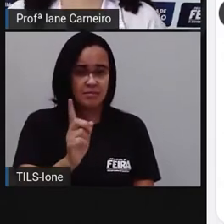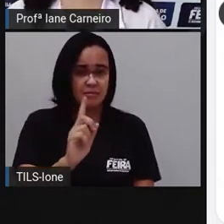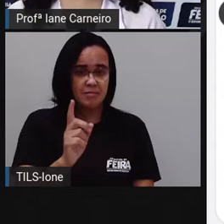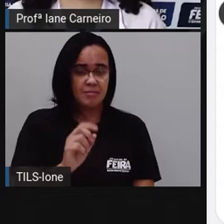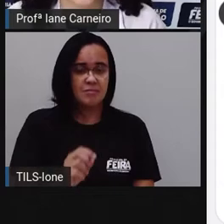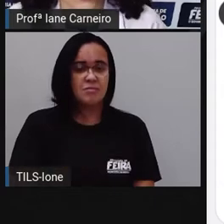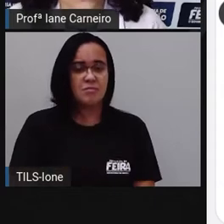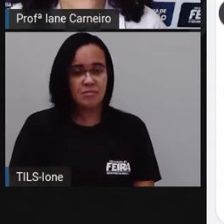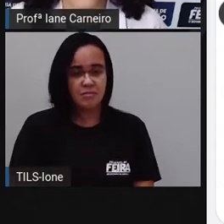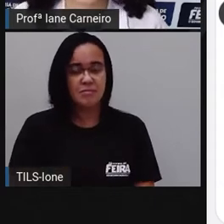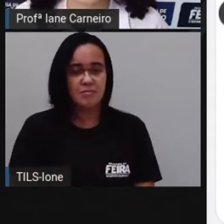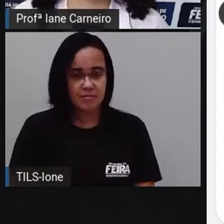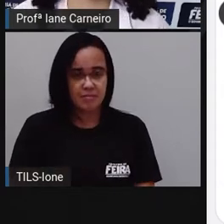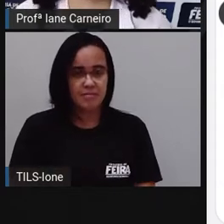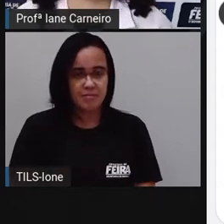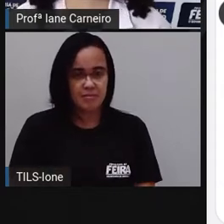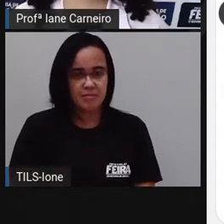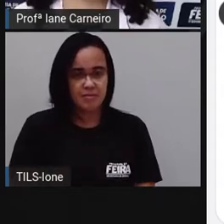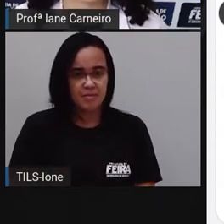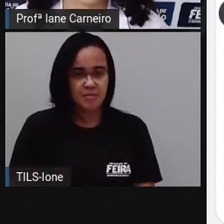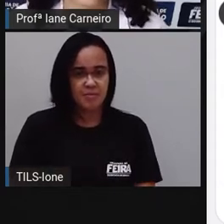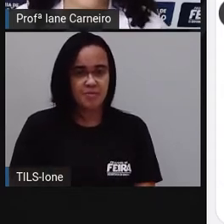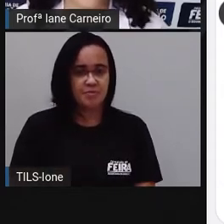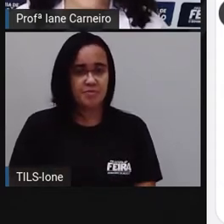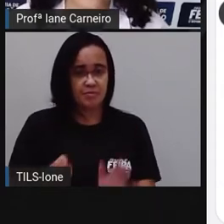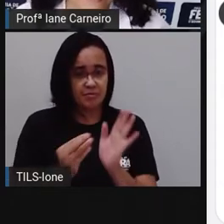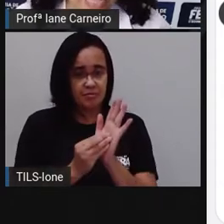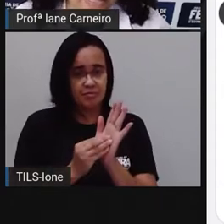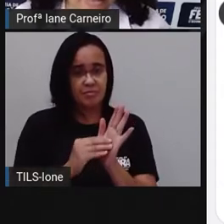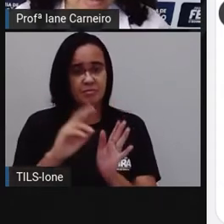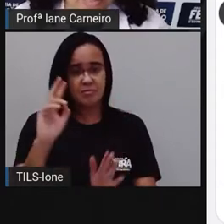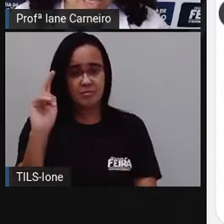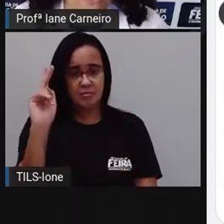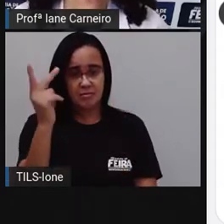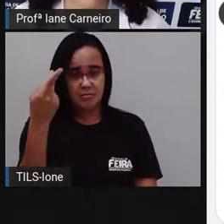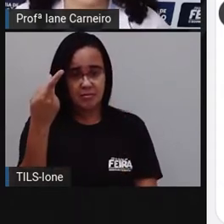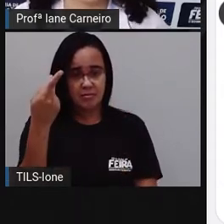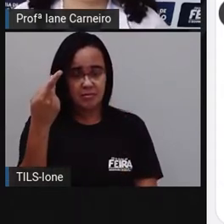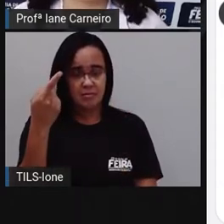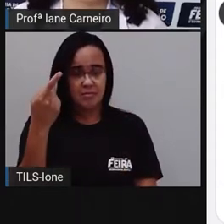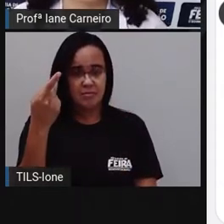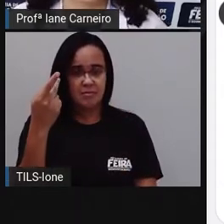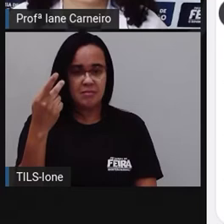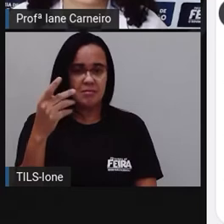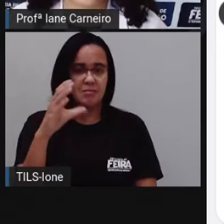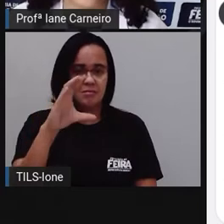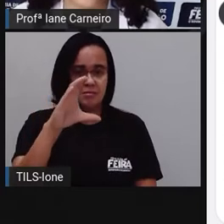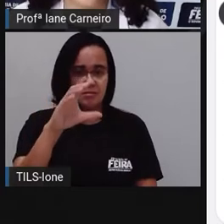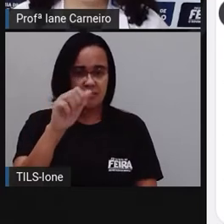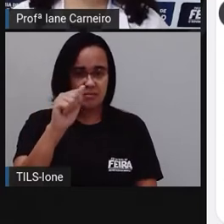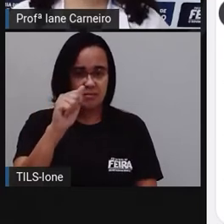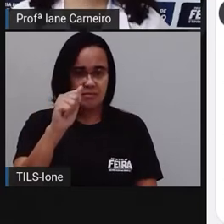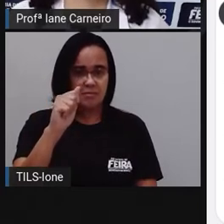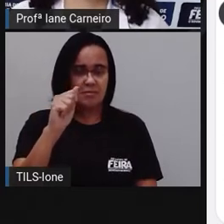fica có, tá certo? A gente tem que colocar o H entre o C e o O. Ó, K,